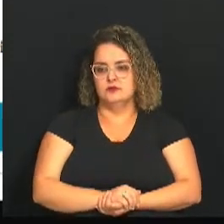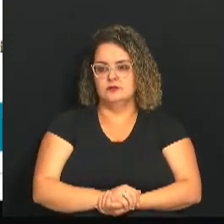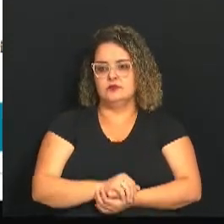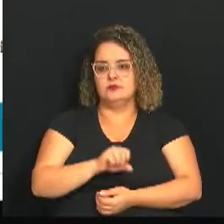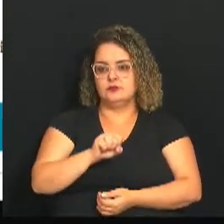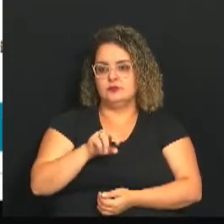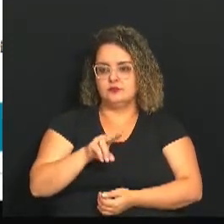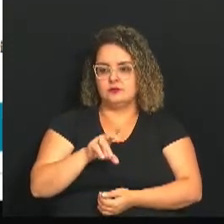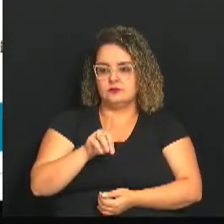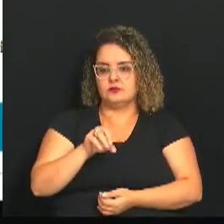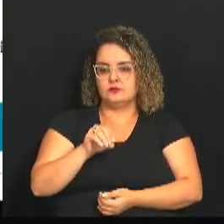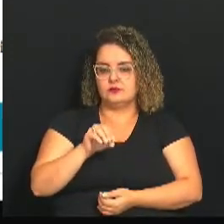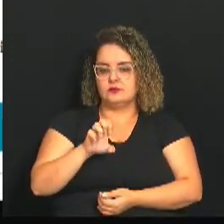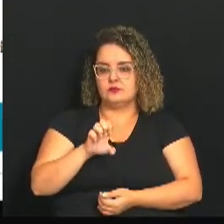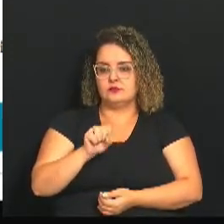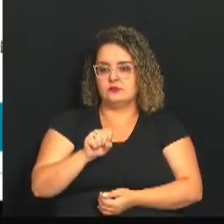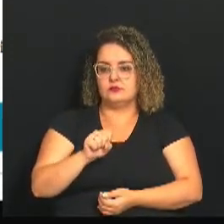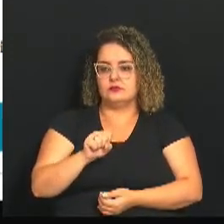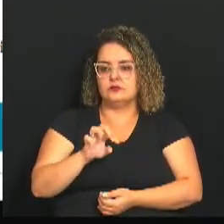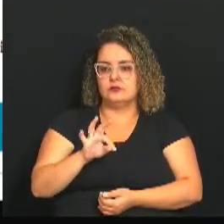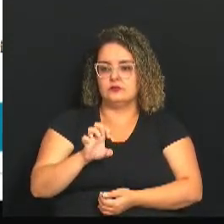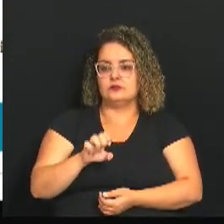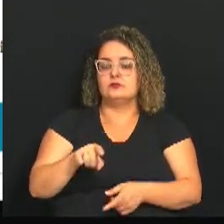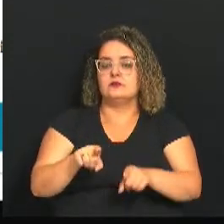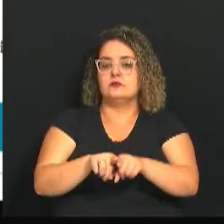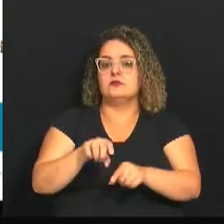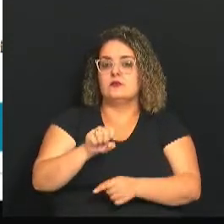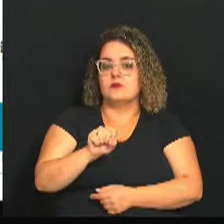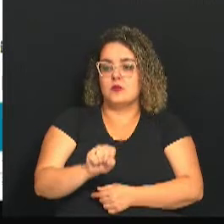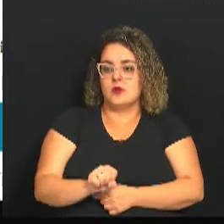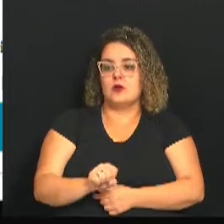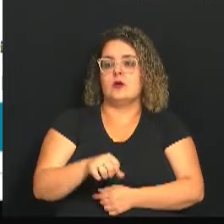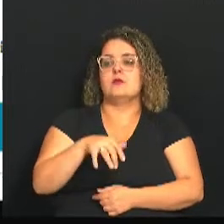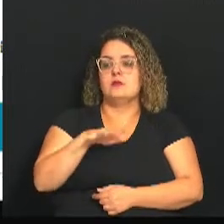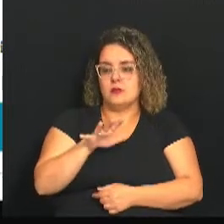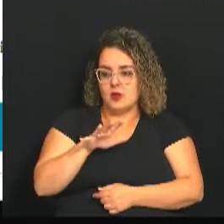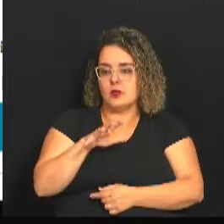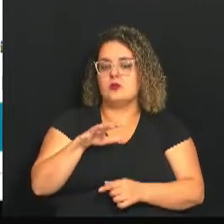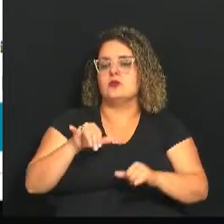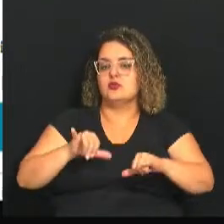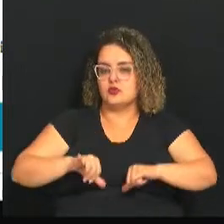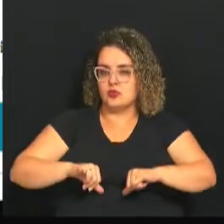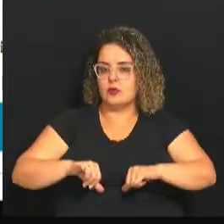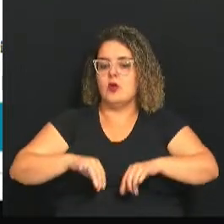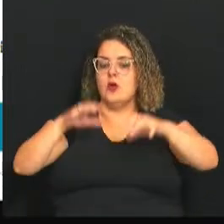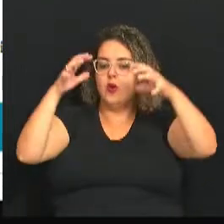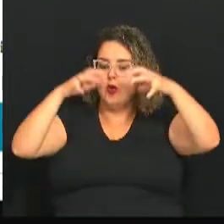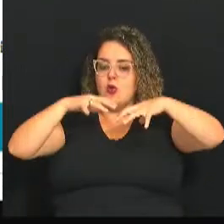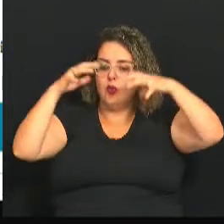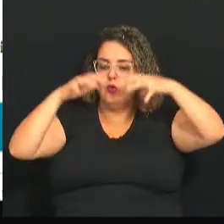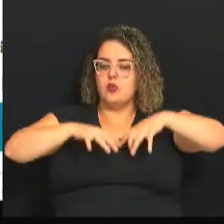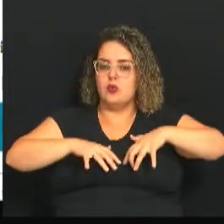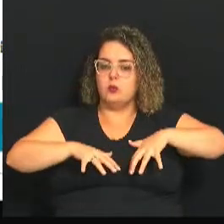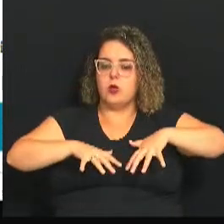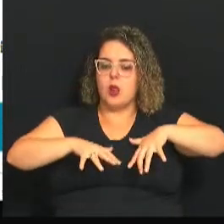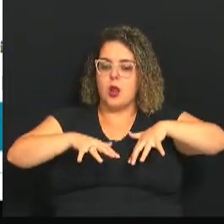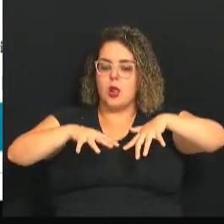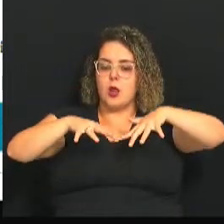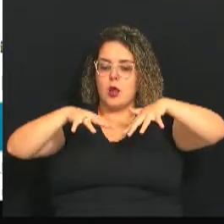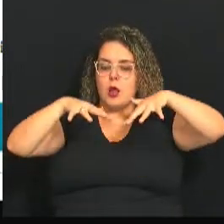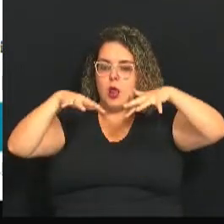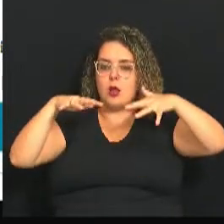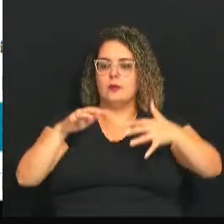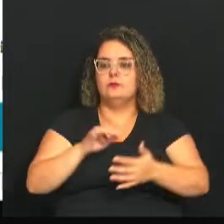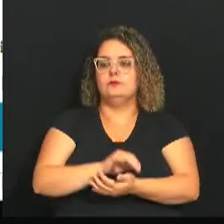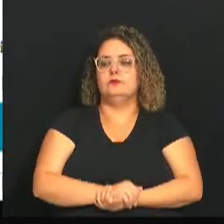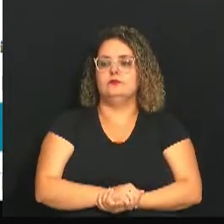região sul como sendo as tipicamente mais afetadas por alagamentos, com maior número de alagamentos por quilômetro